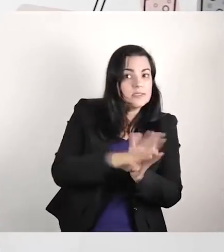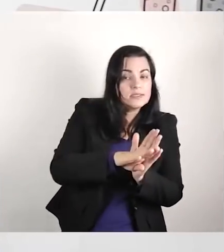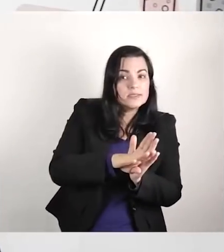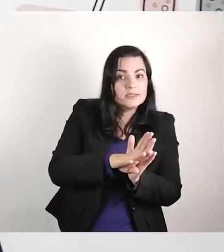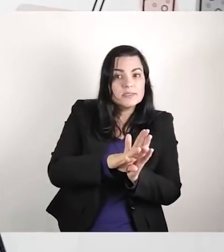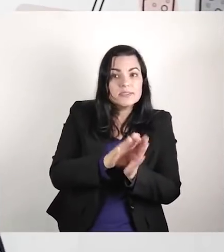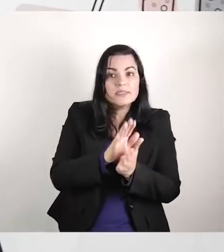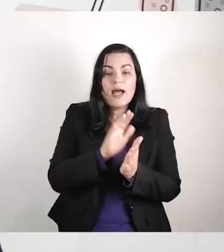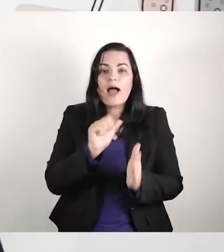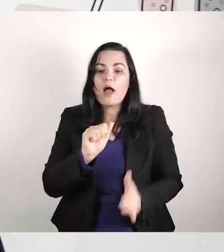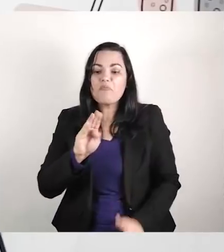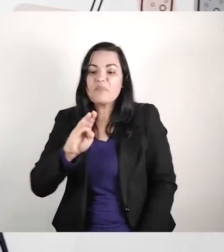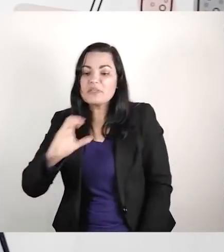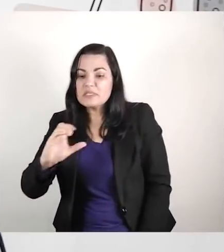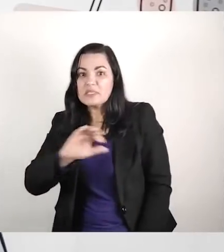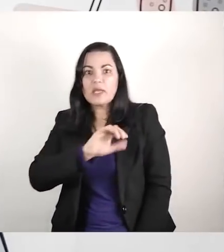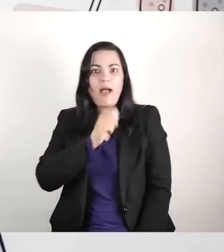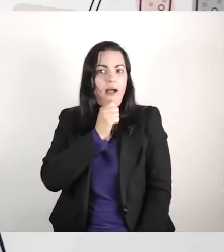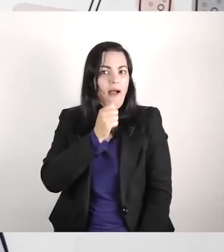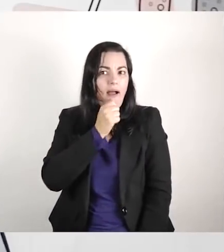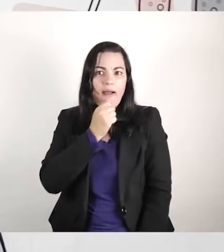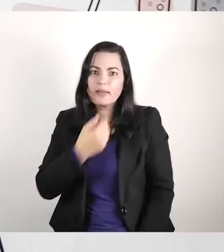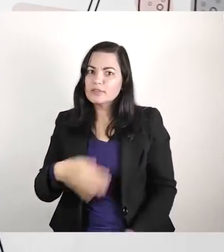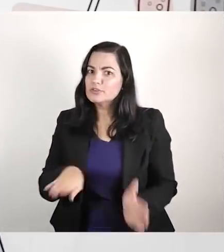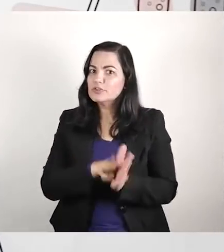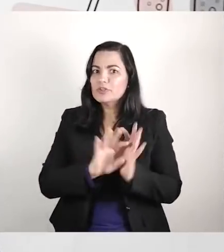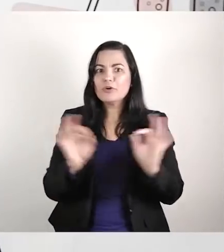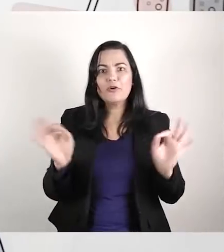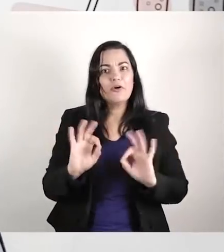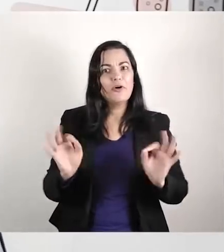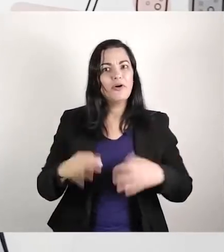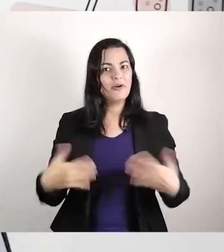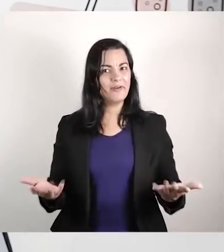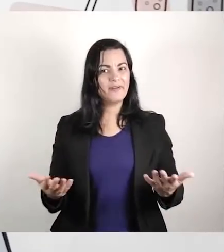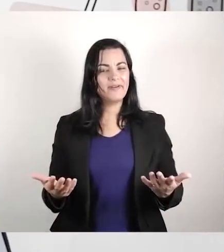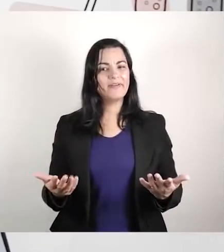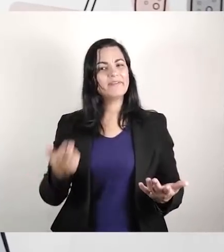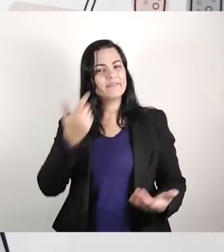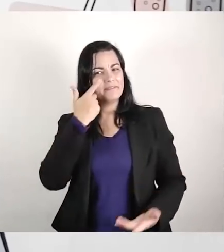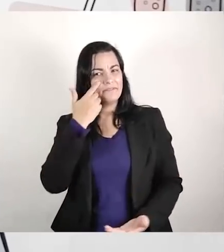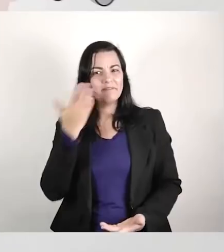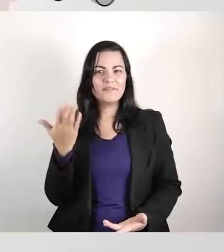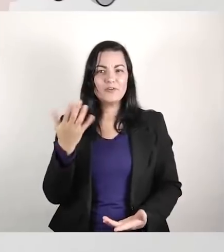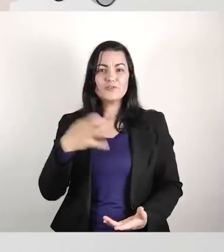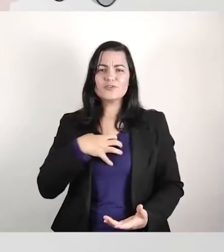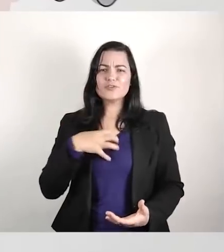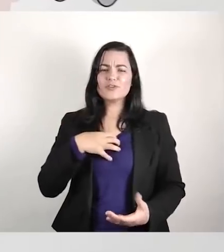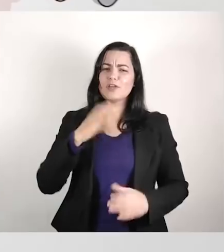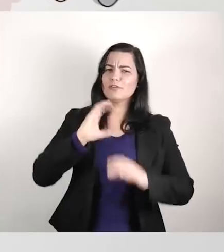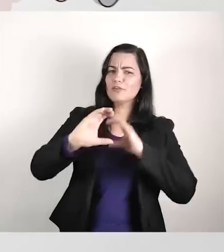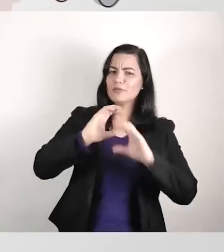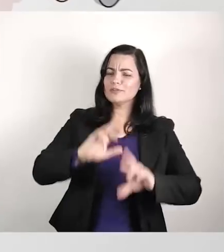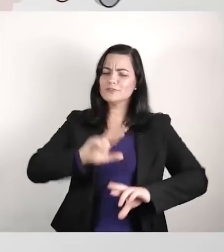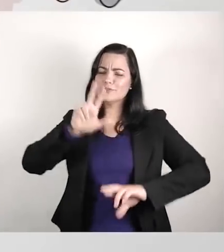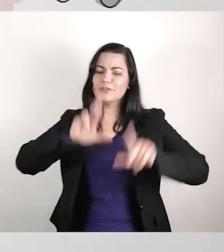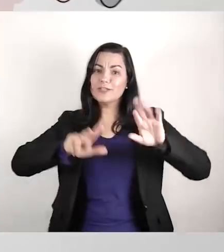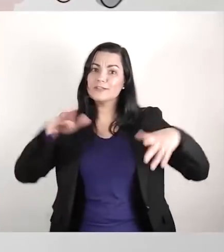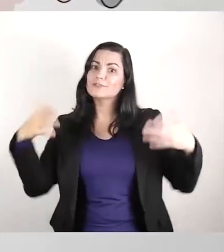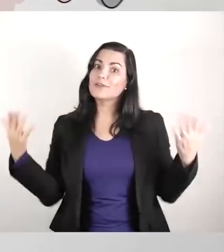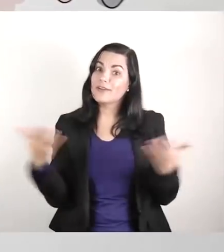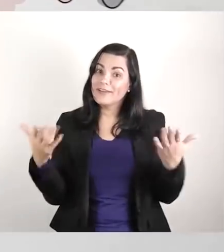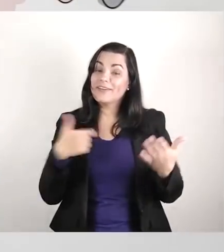quanta coisa está relacionada às diferentes formas de comunicação, mas agora que eu já te contei